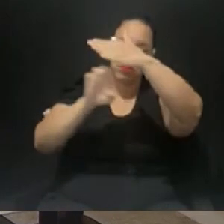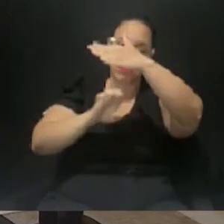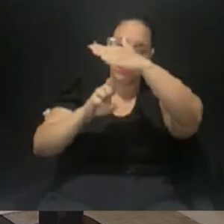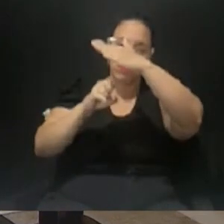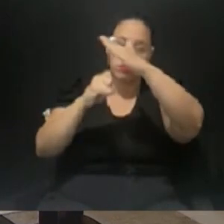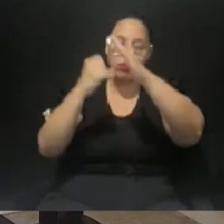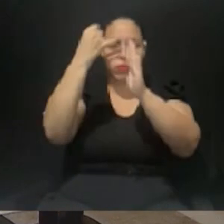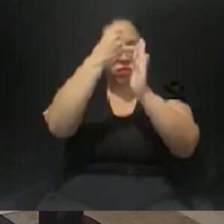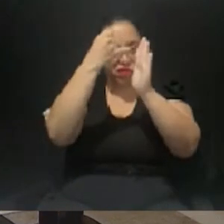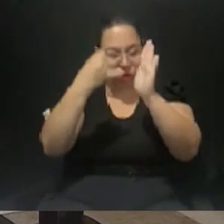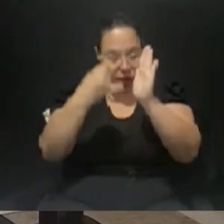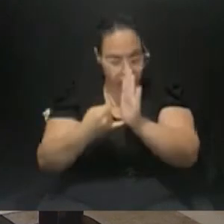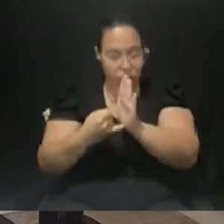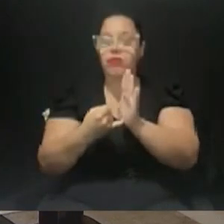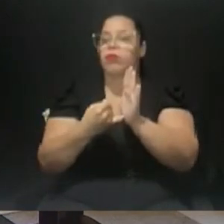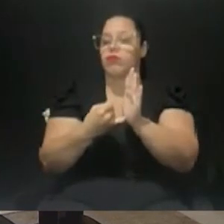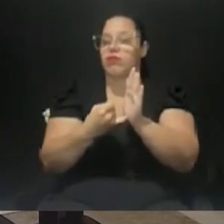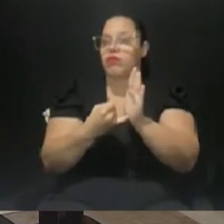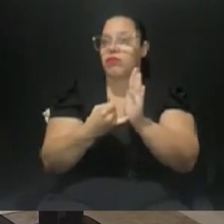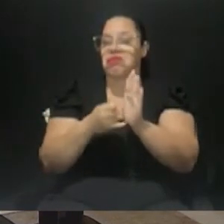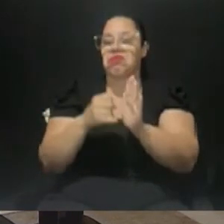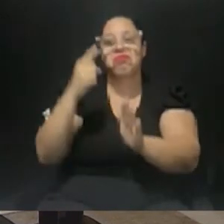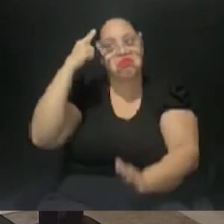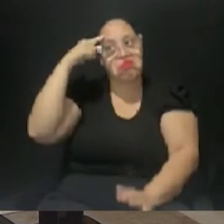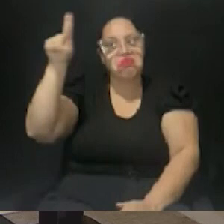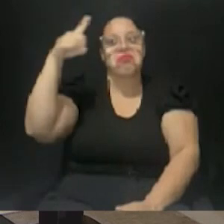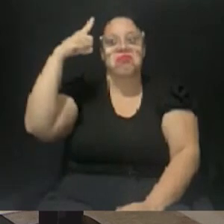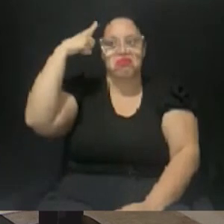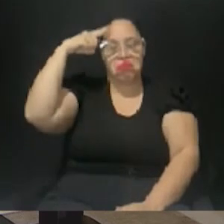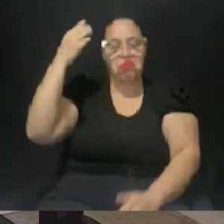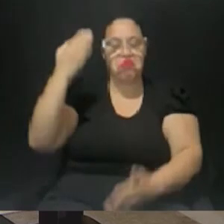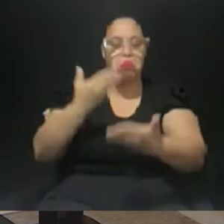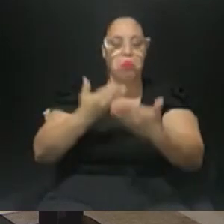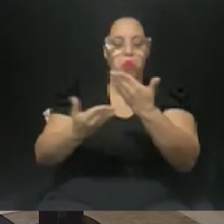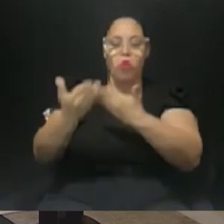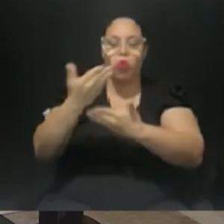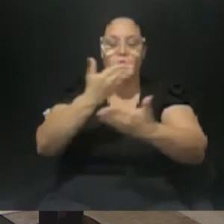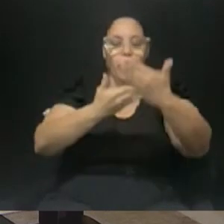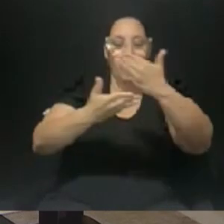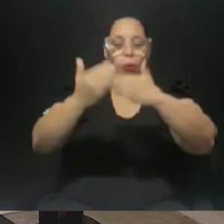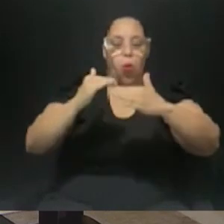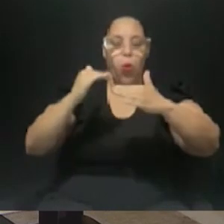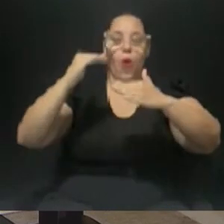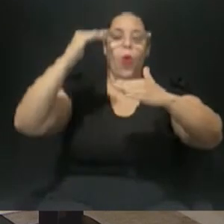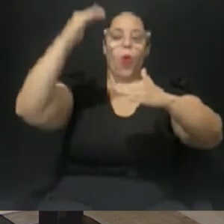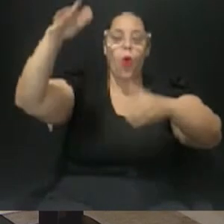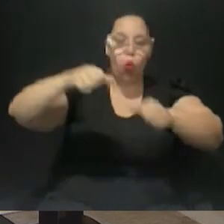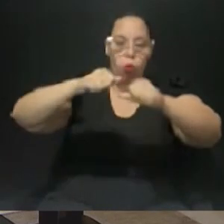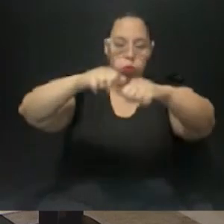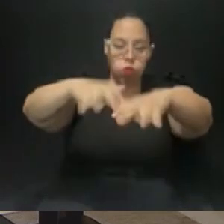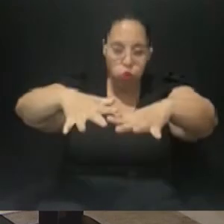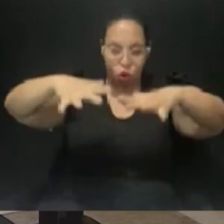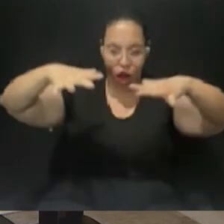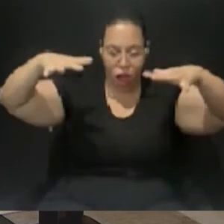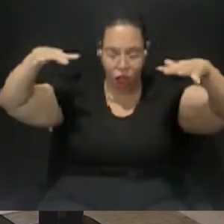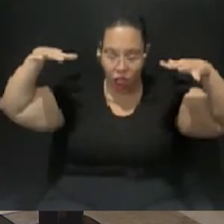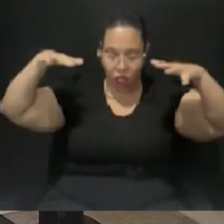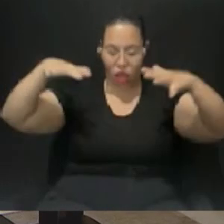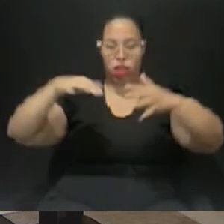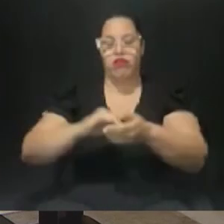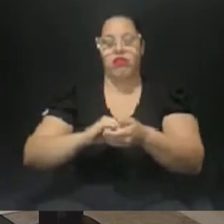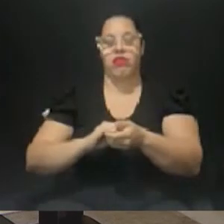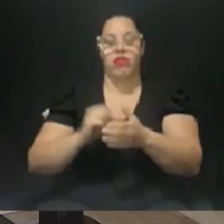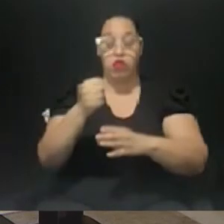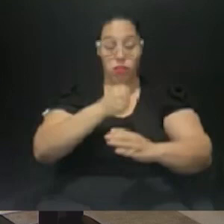entidades, instituições que no dia a dia colaboram com esse crescimento e desenvolvimento da cidade. A gastronomia